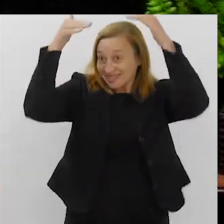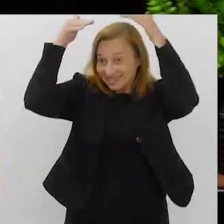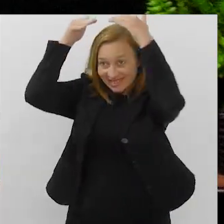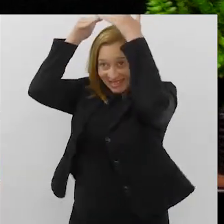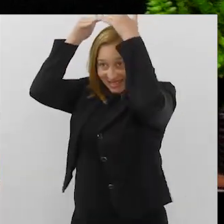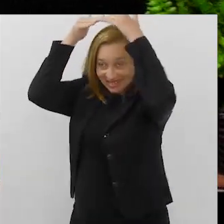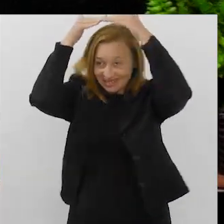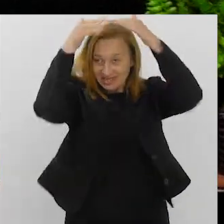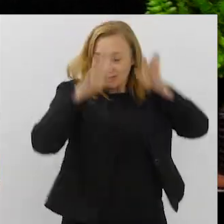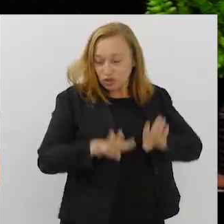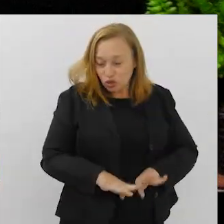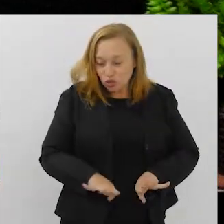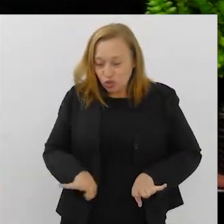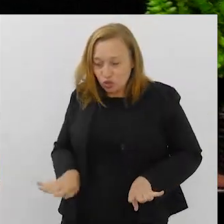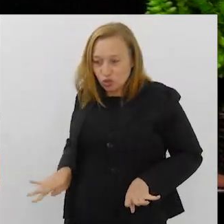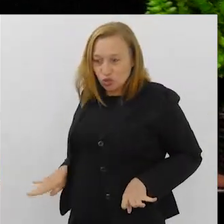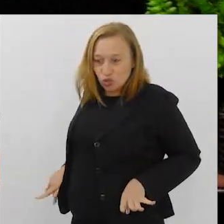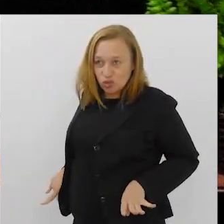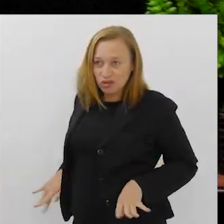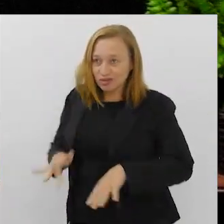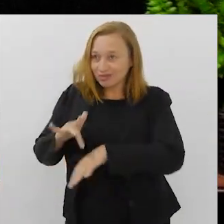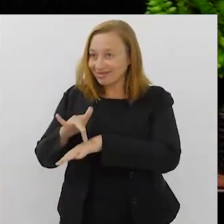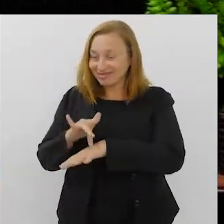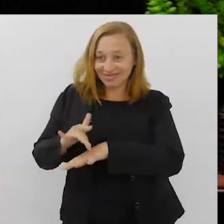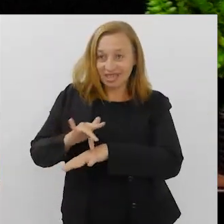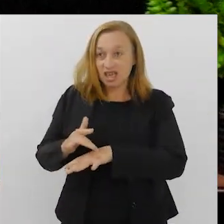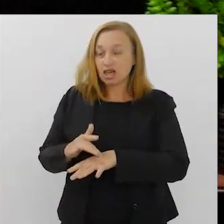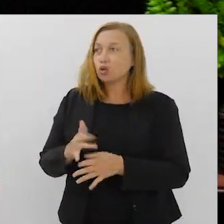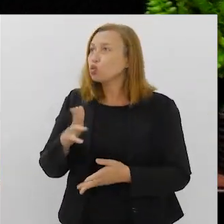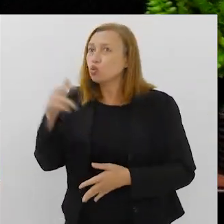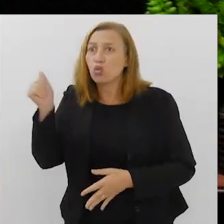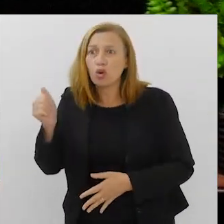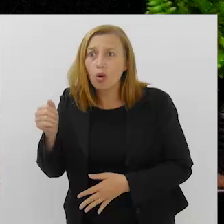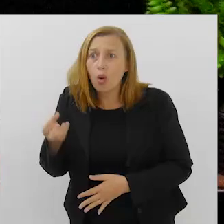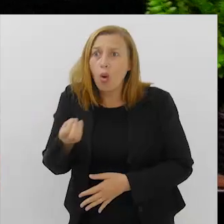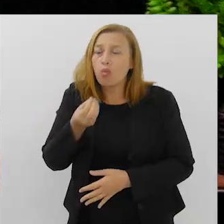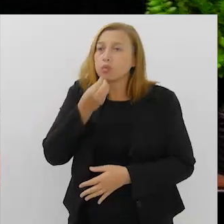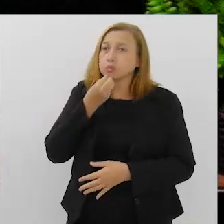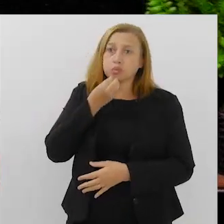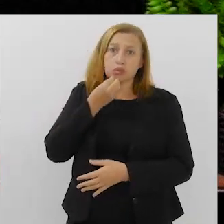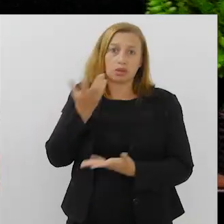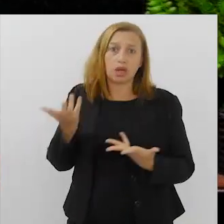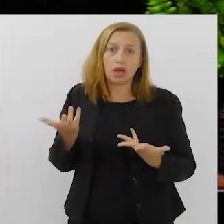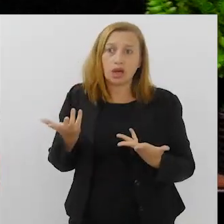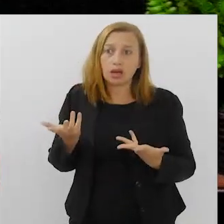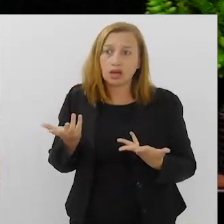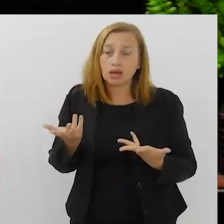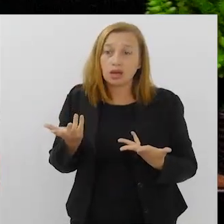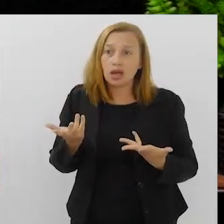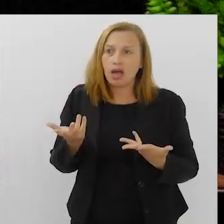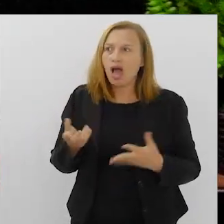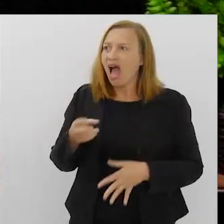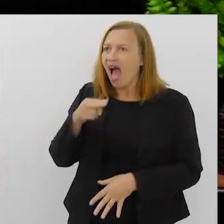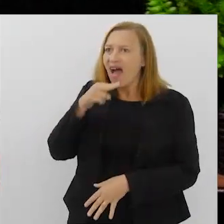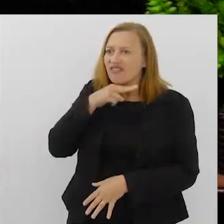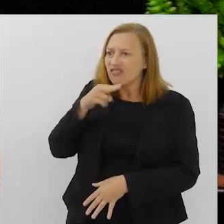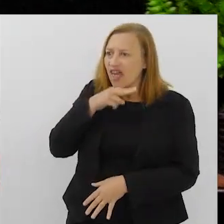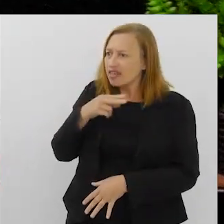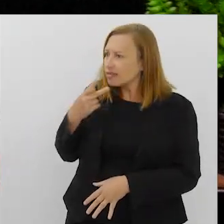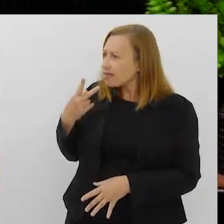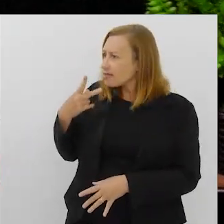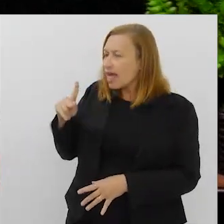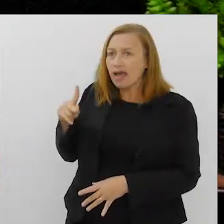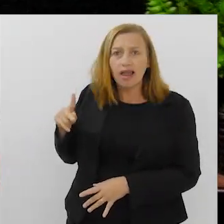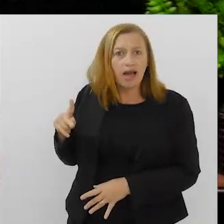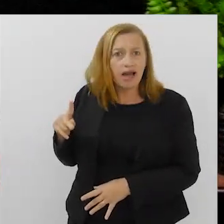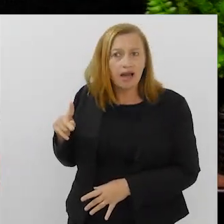balé, desde a sua juventude, e nunca teve essa oportunidade de fazer o balé, né? Por acaso, a neta dela